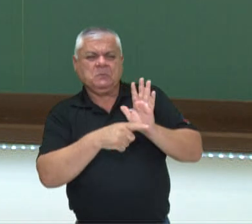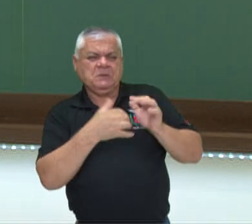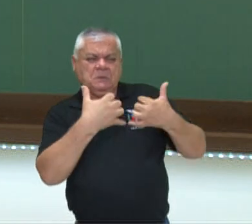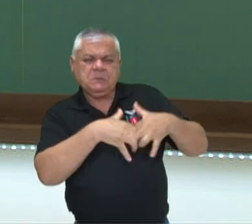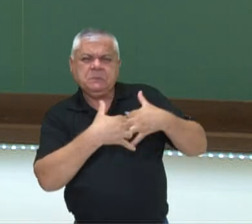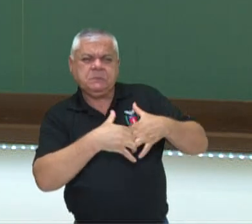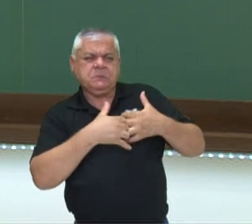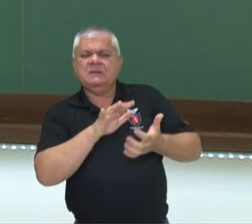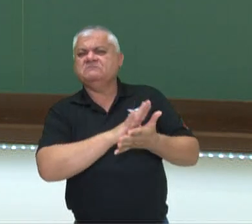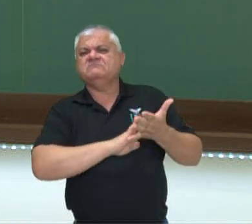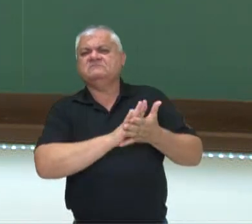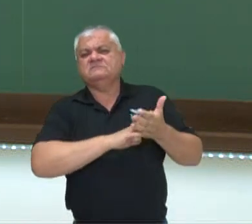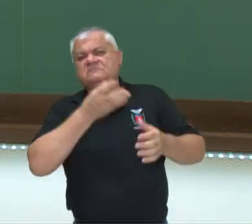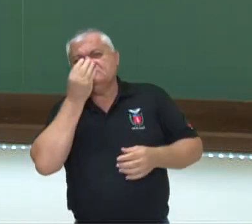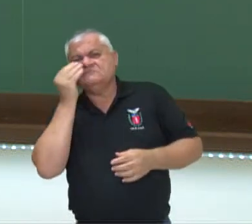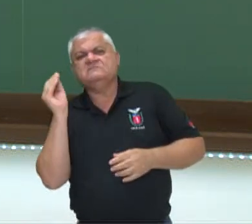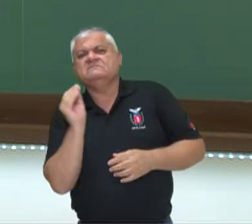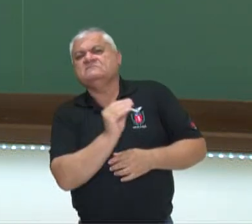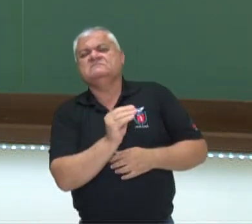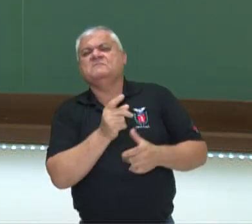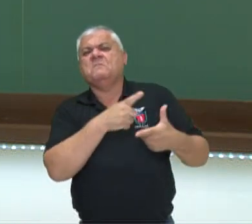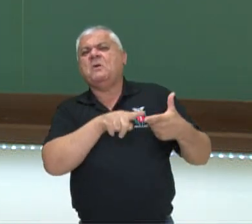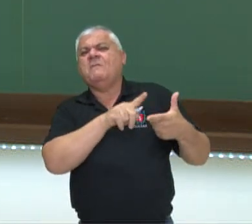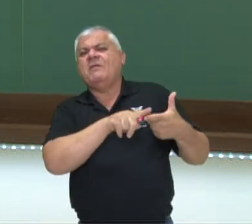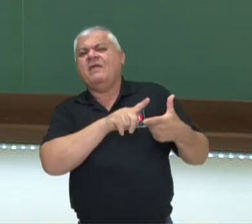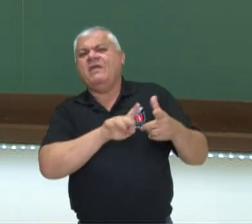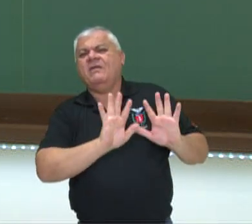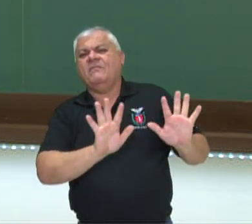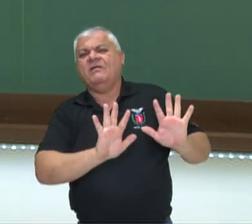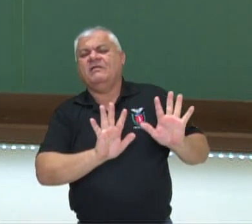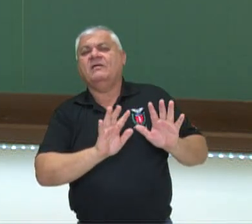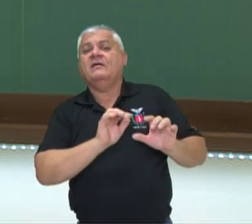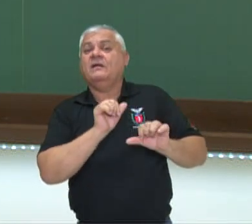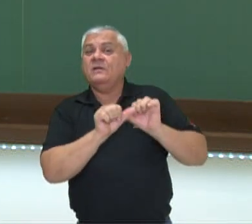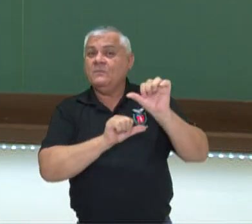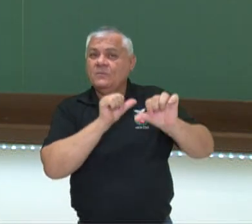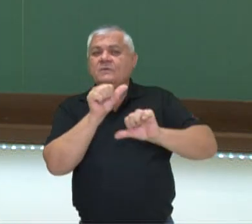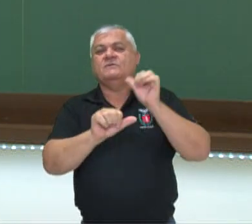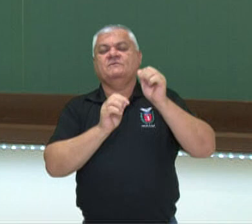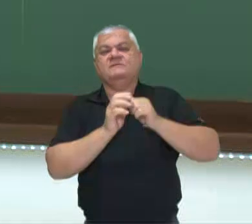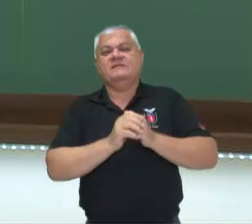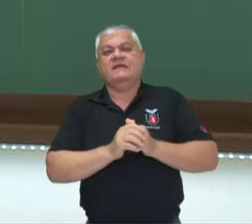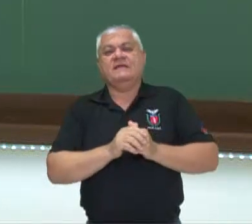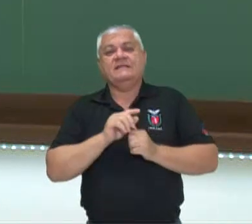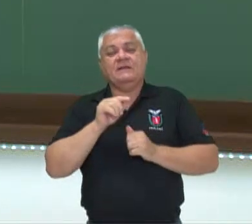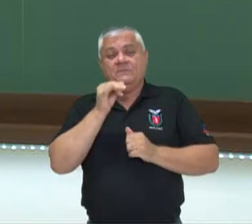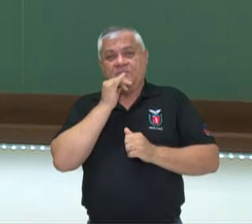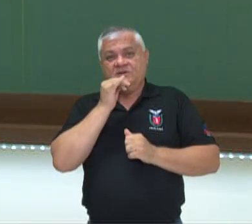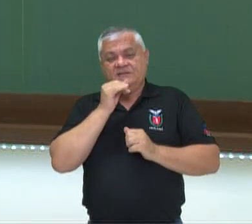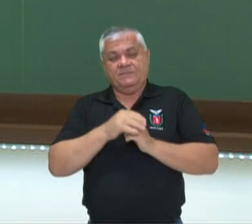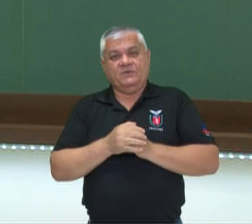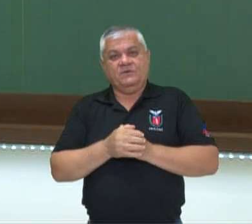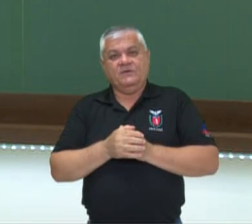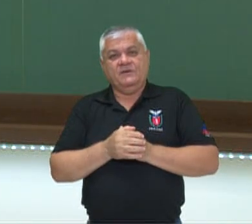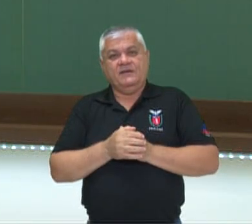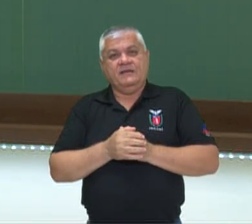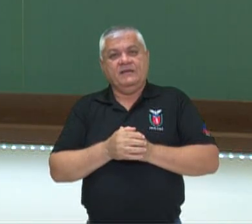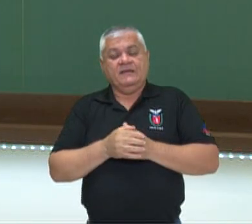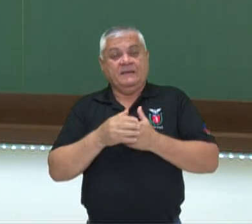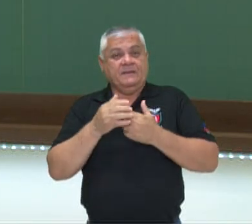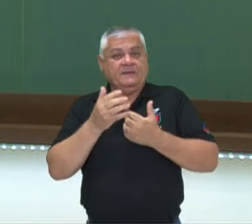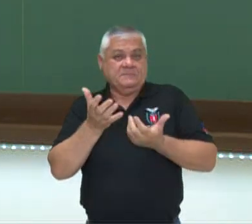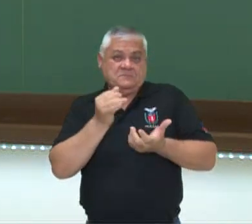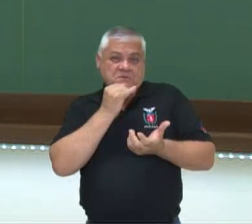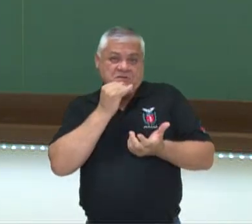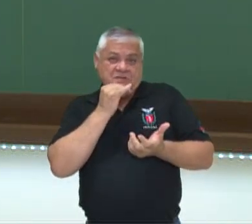aqueles conhecimentos que são problemas, de acordo com ele, metafísicos, tá? Então, nada que não pode